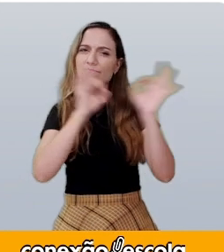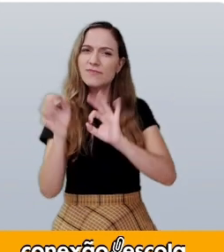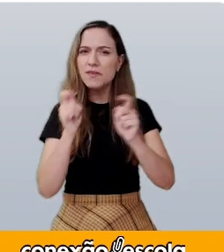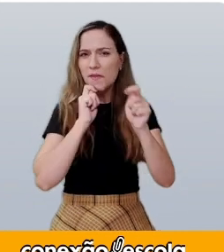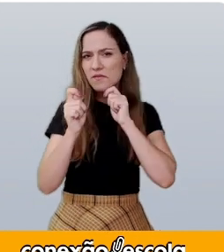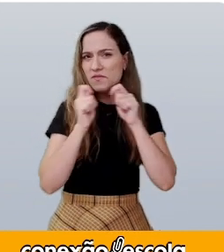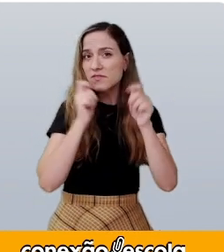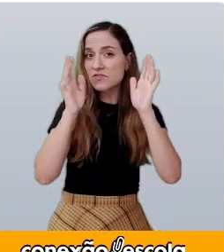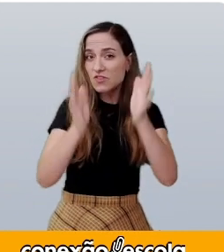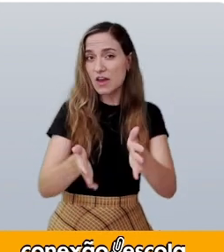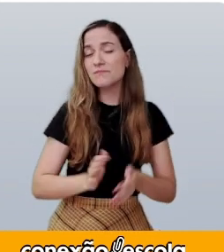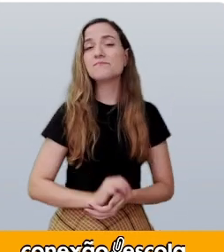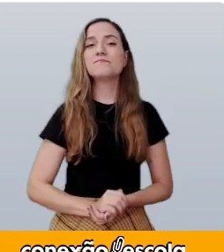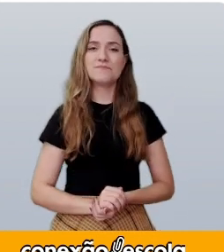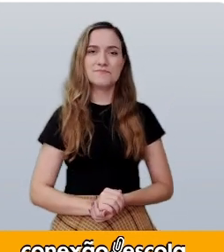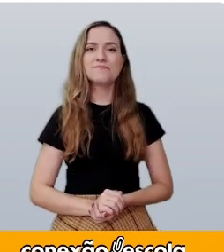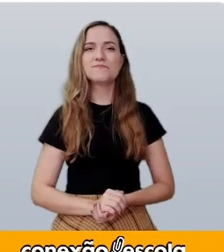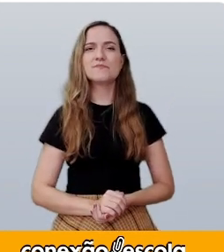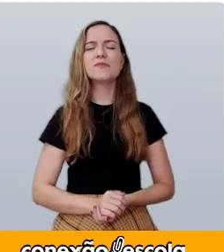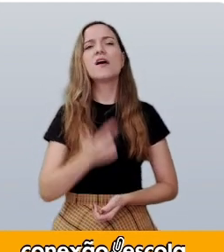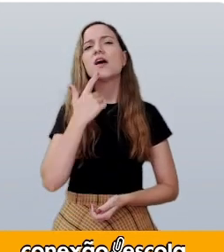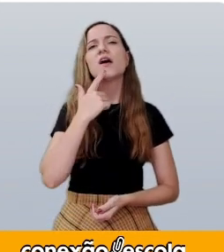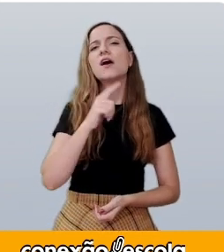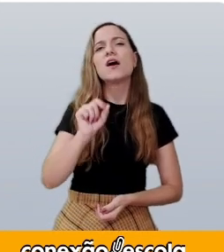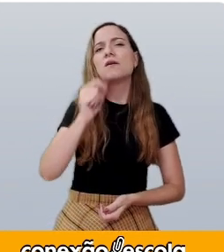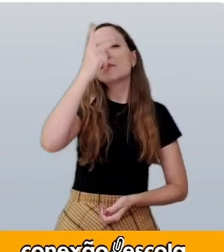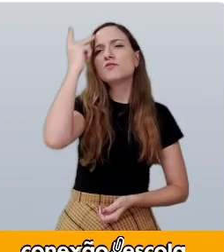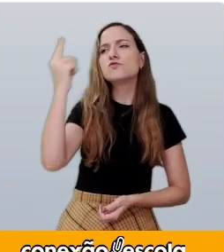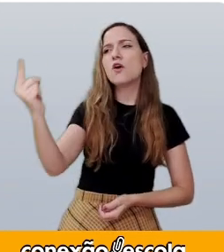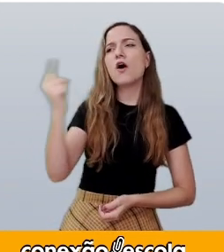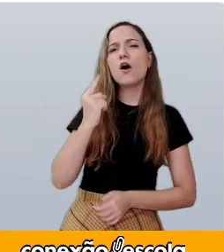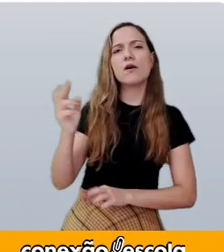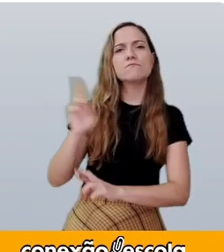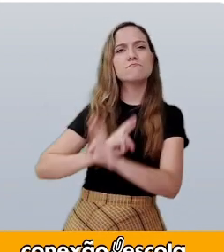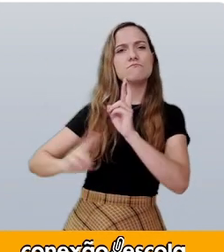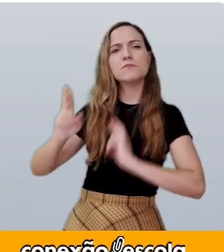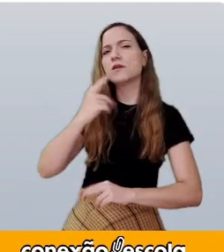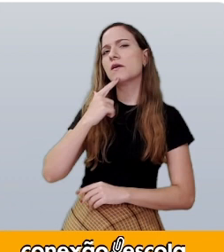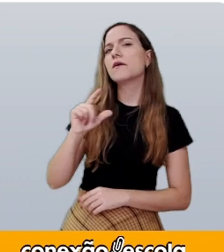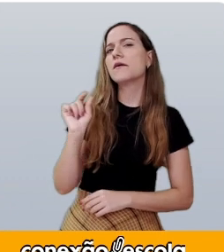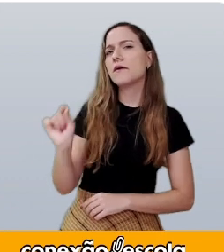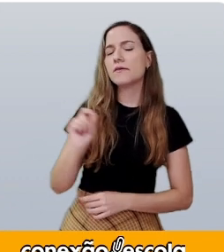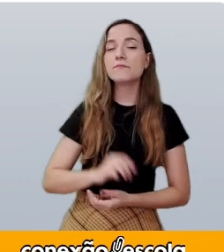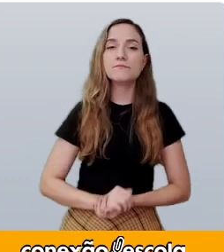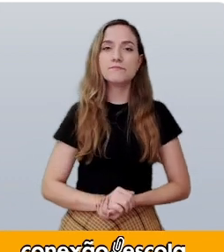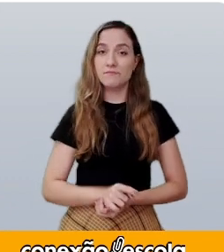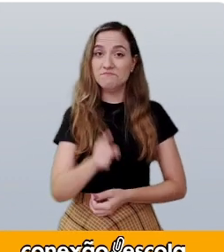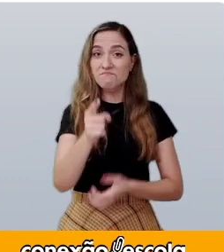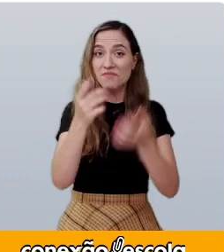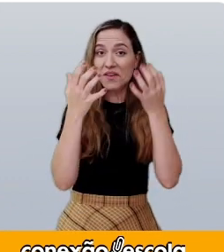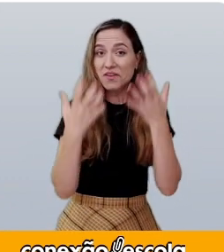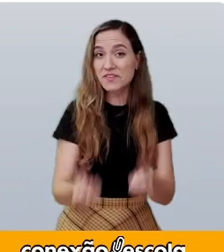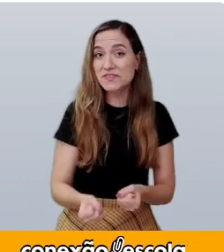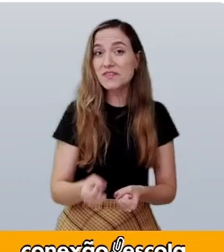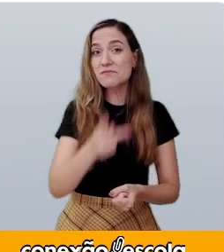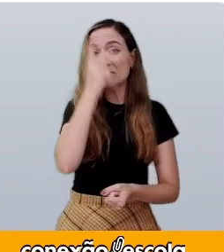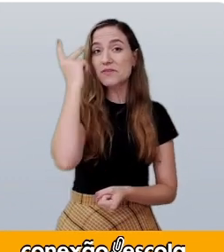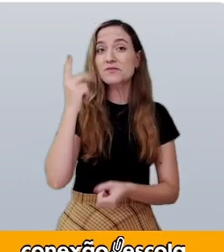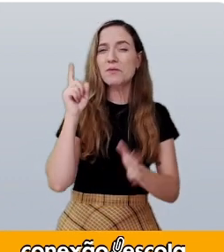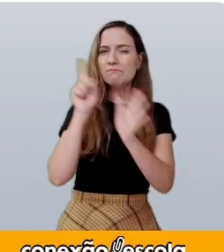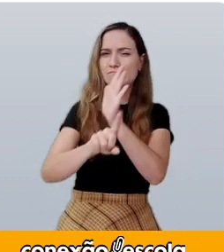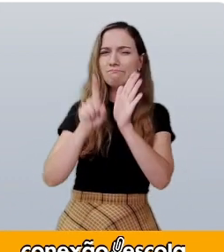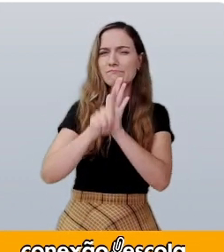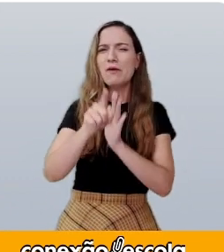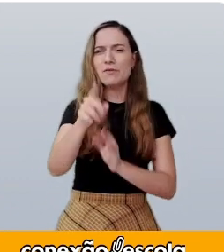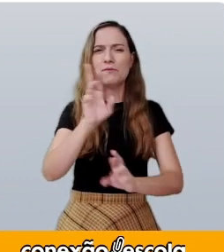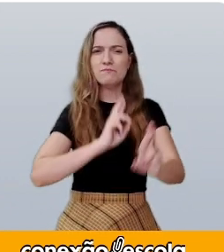entrevista? Quem era o entrevistado? Você toparia dar uma entrevista para um